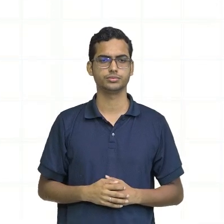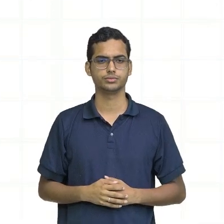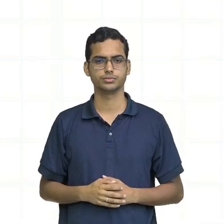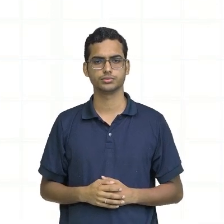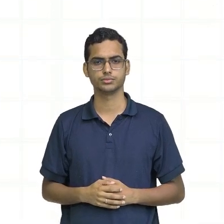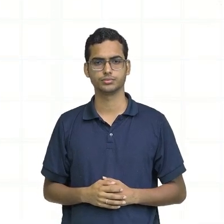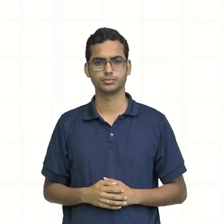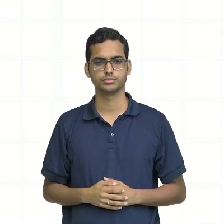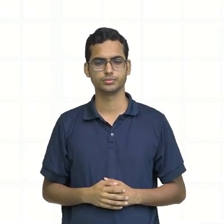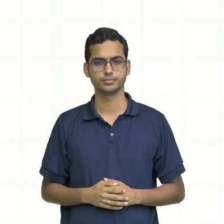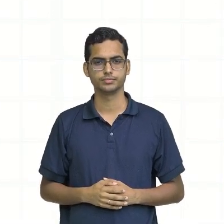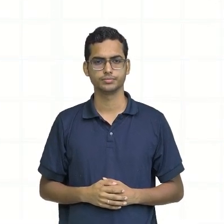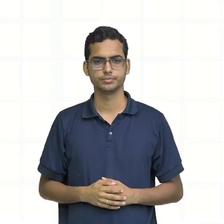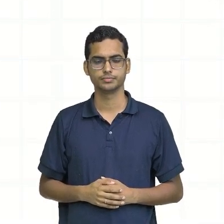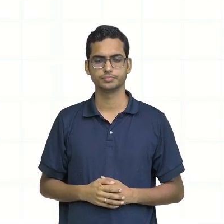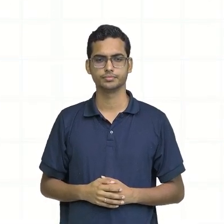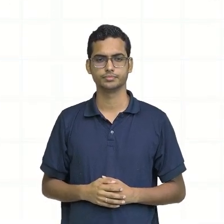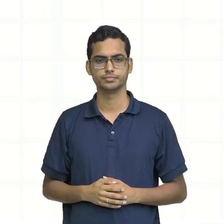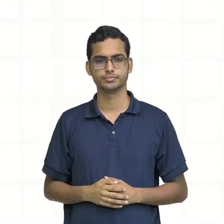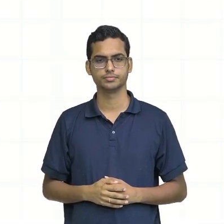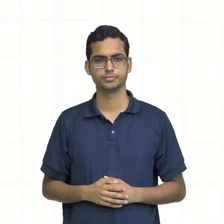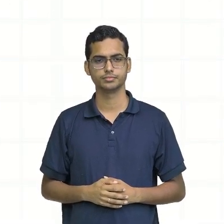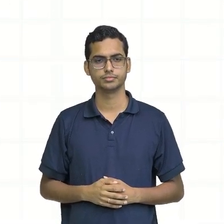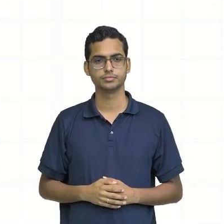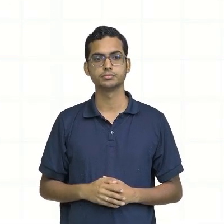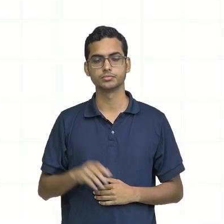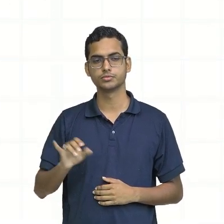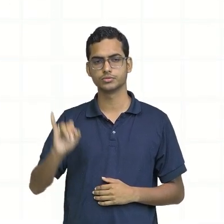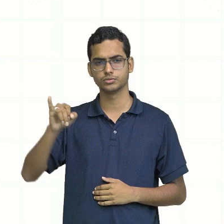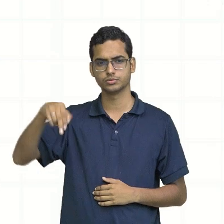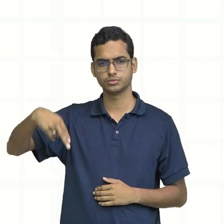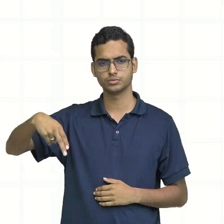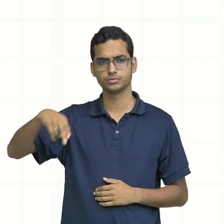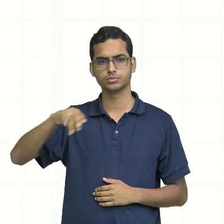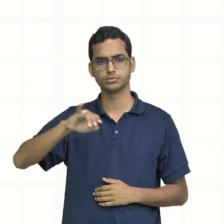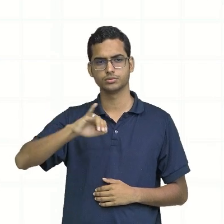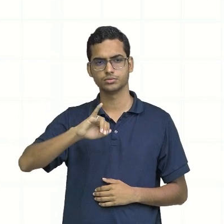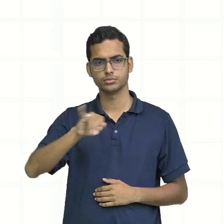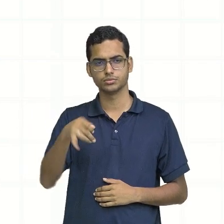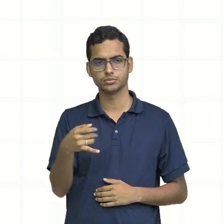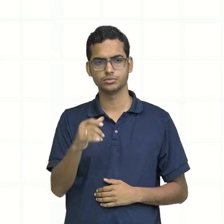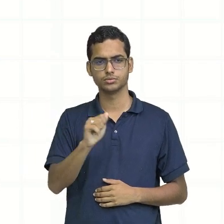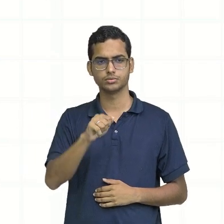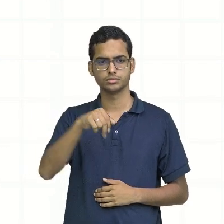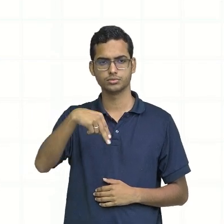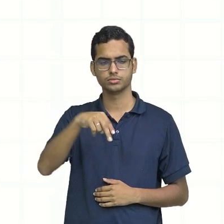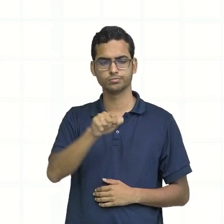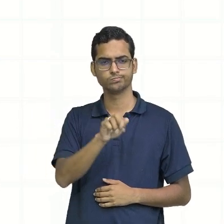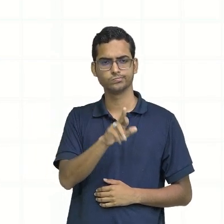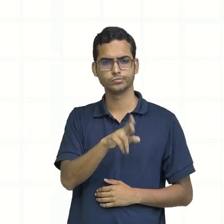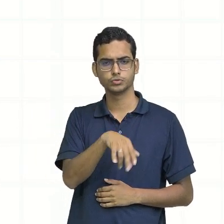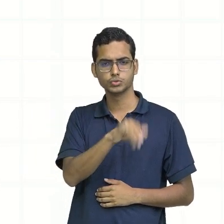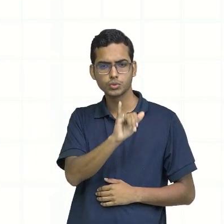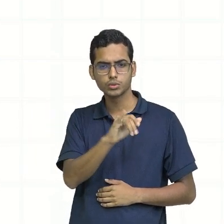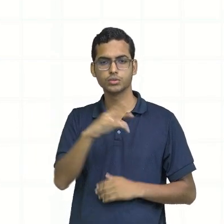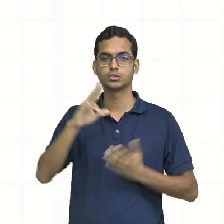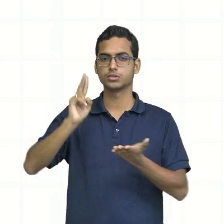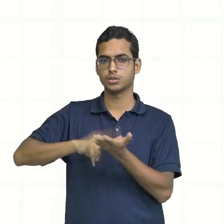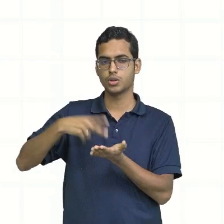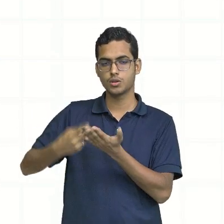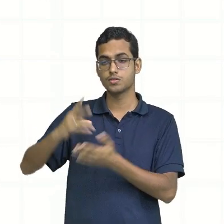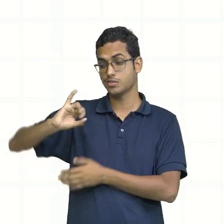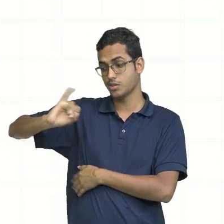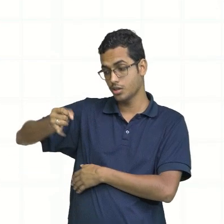2014, 2014, ou então divide 2 em 2, tá? 2014. Então, em janeiro de 2014, a doctor from New